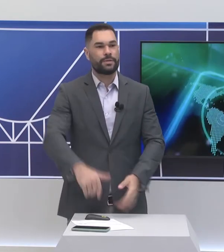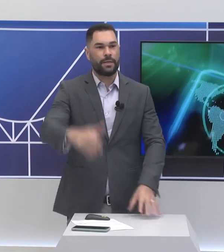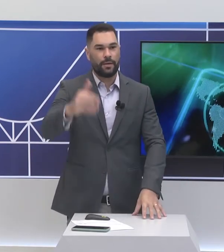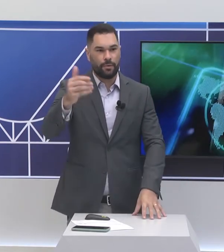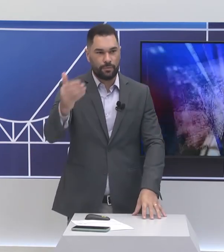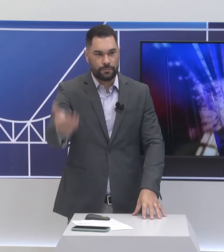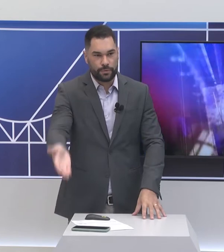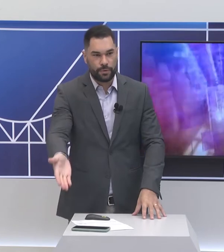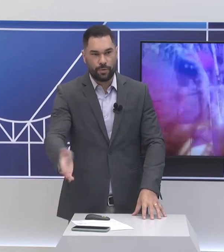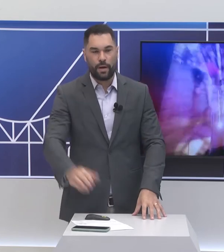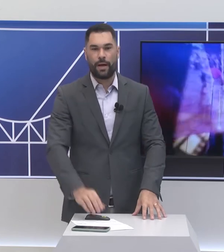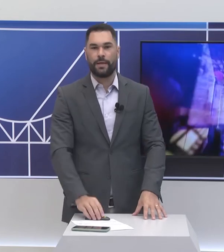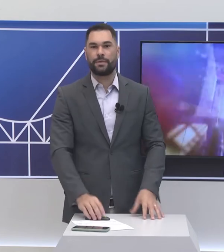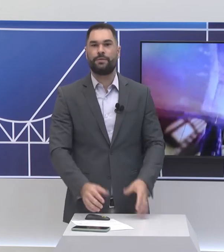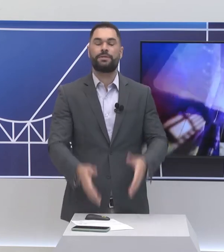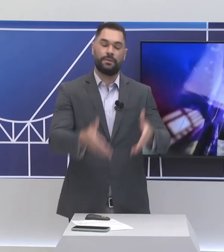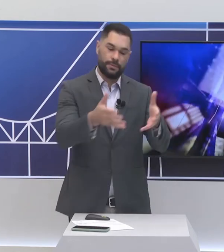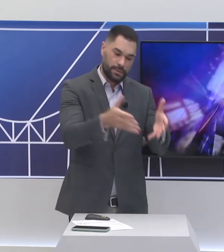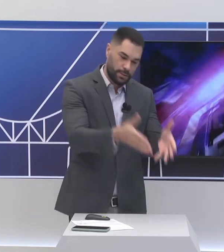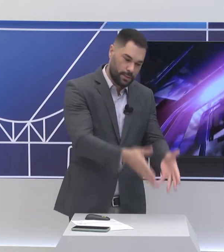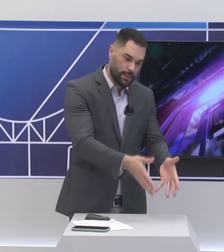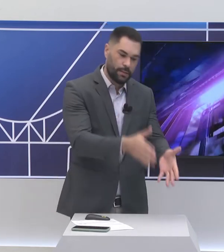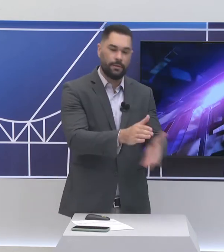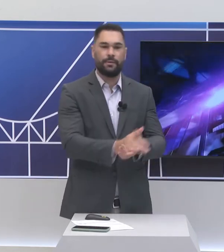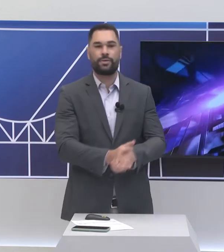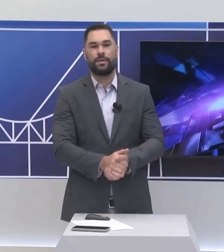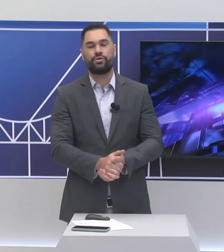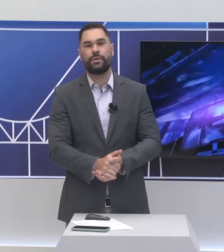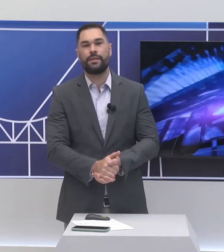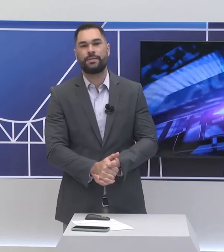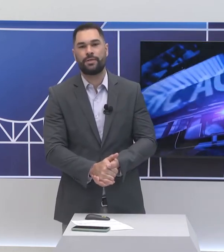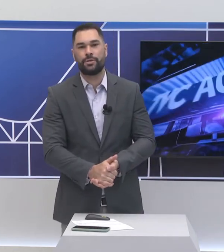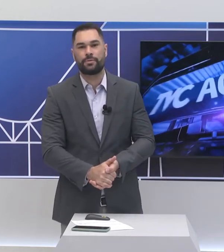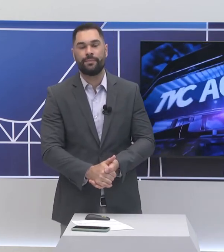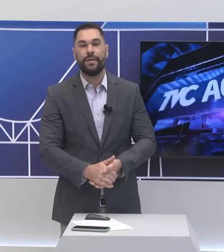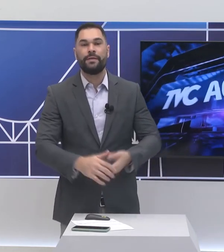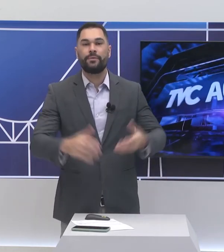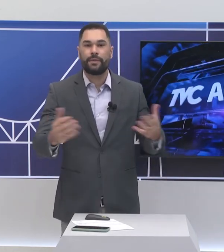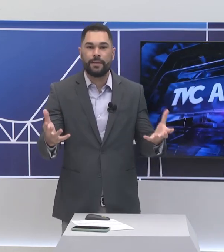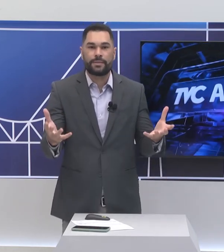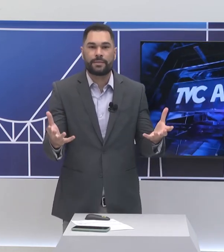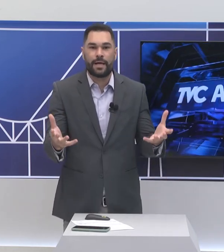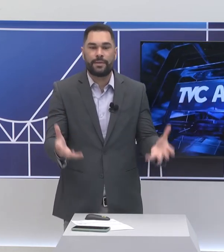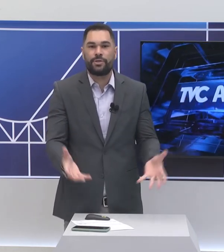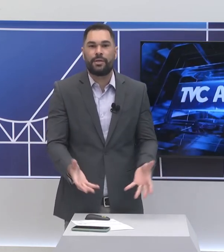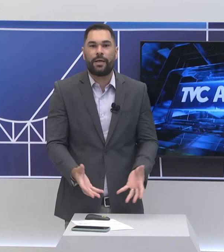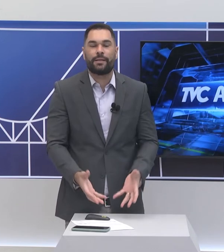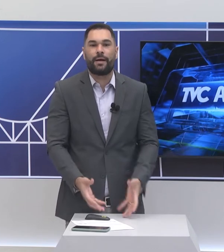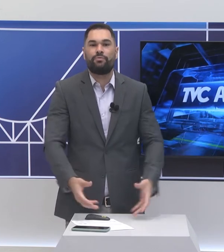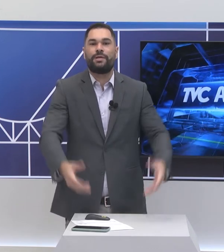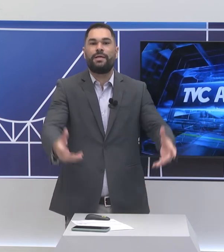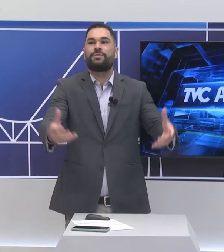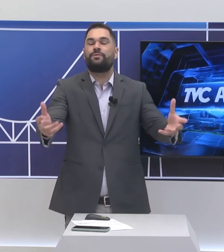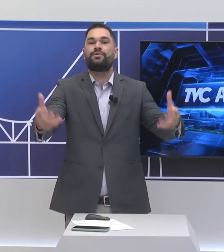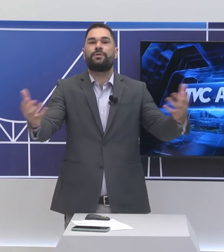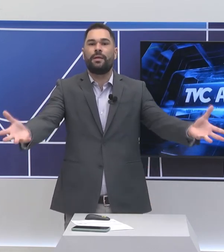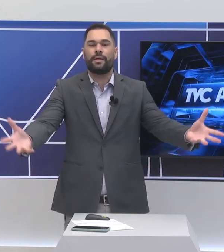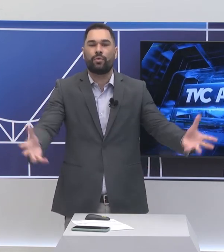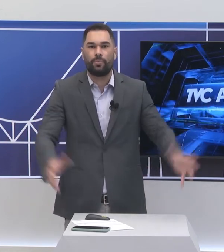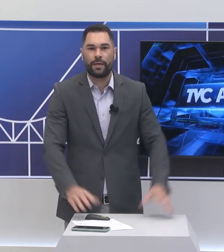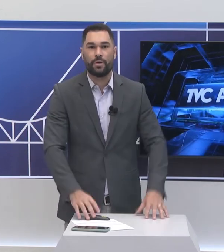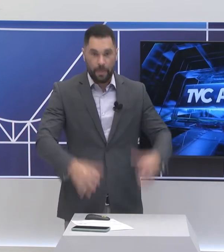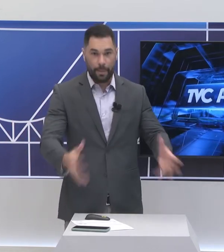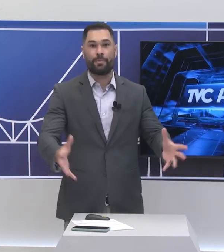Se você tirou a reservista, já adiciona nesse registro. Não tem necessidade de a gente ter que andar com 15, 20,